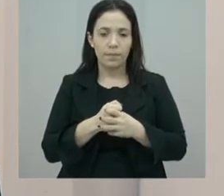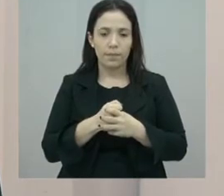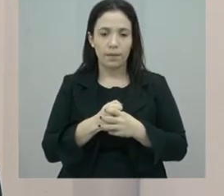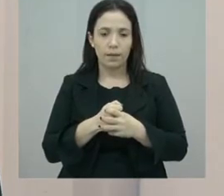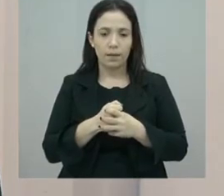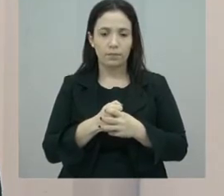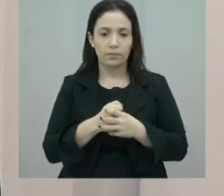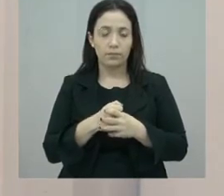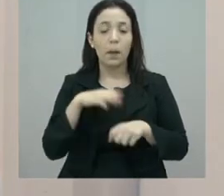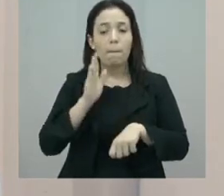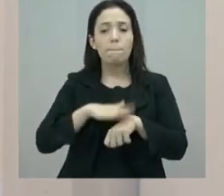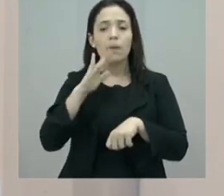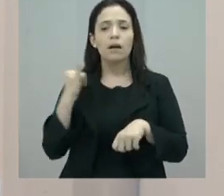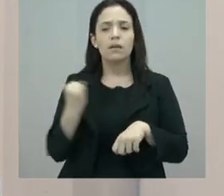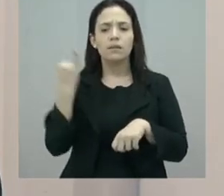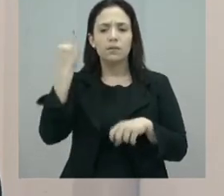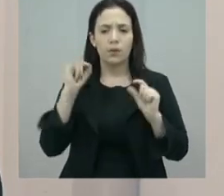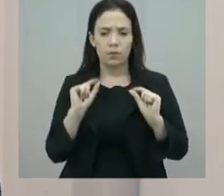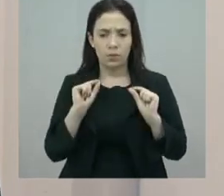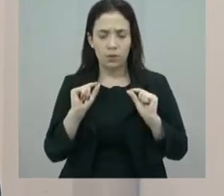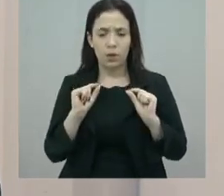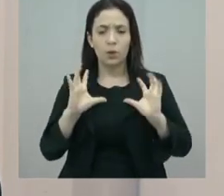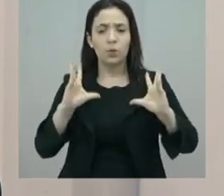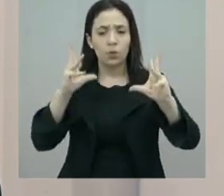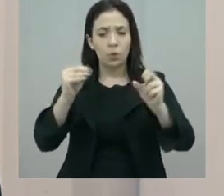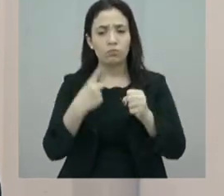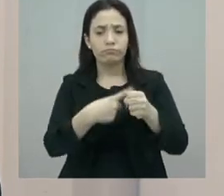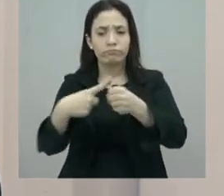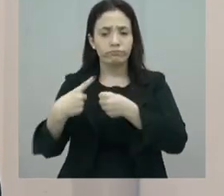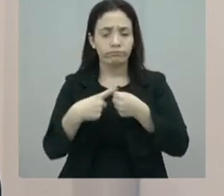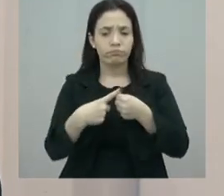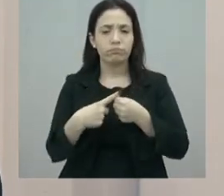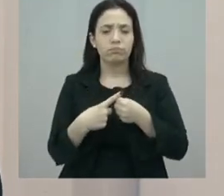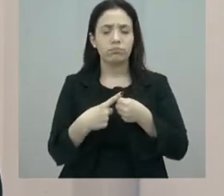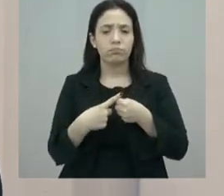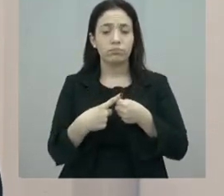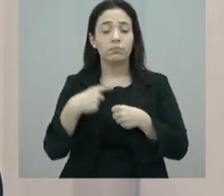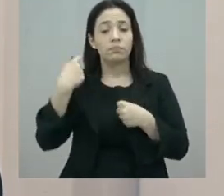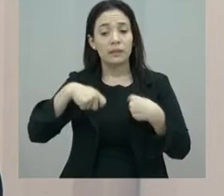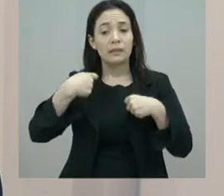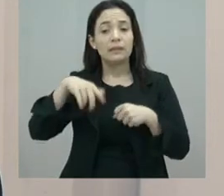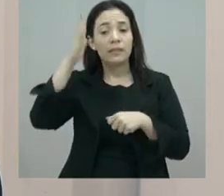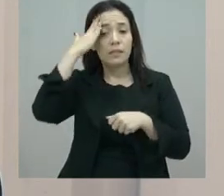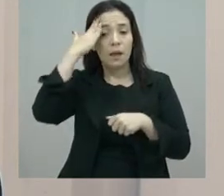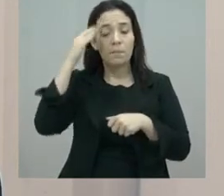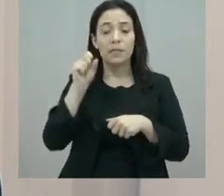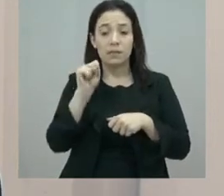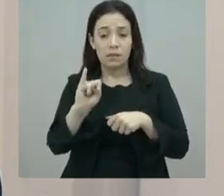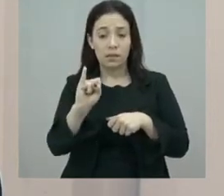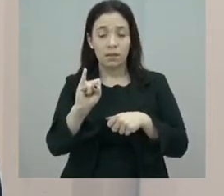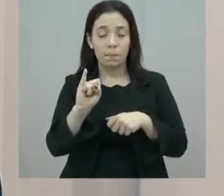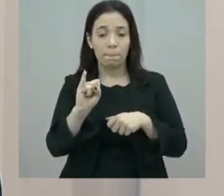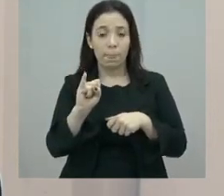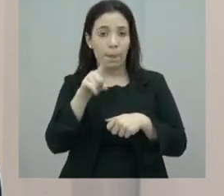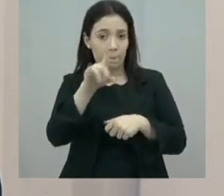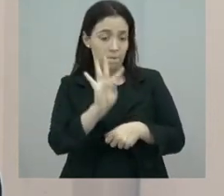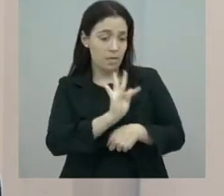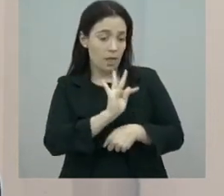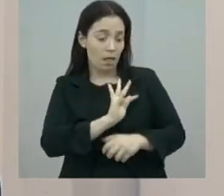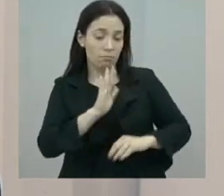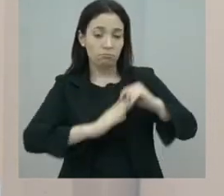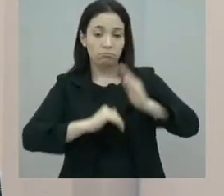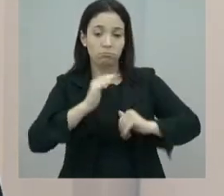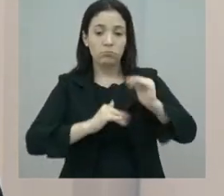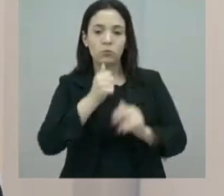escuta. O mais importante, no entanto, é que todos no município fiquem sabendo que se você não é o técnico capacitado